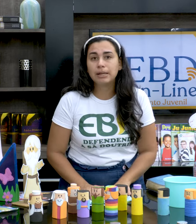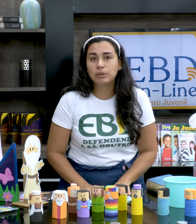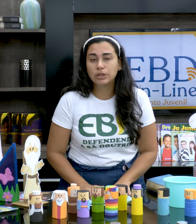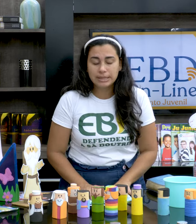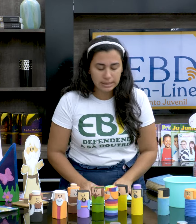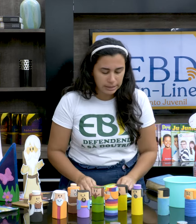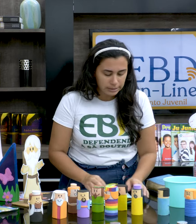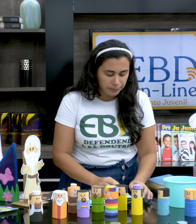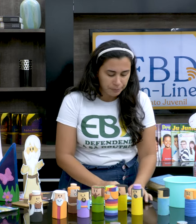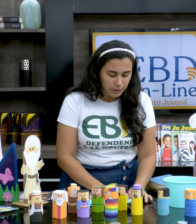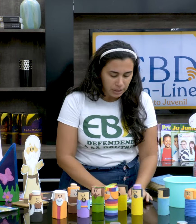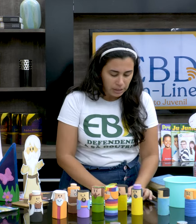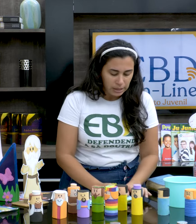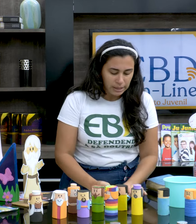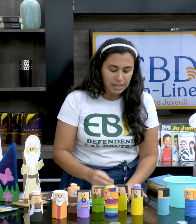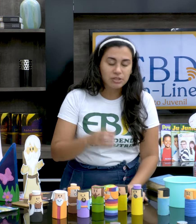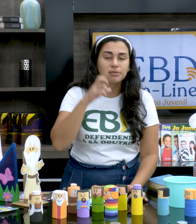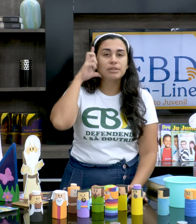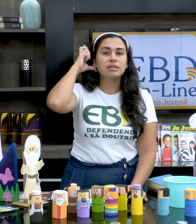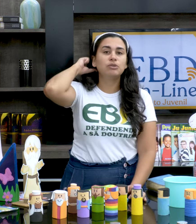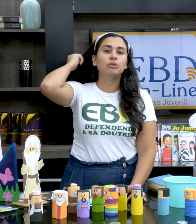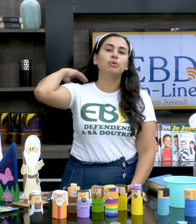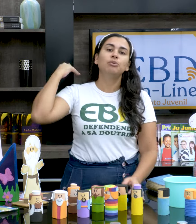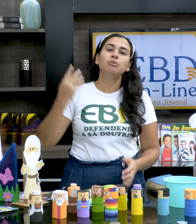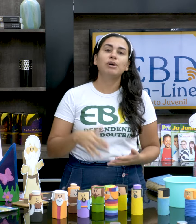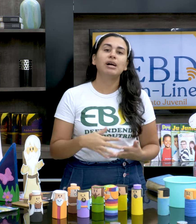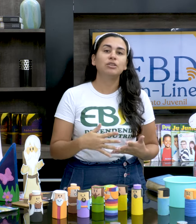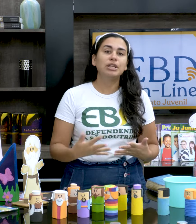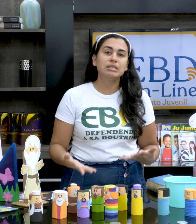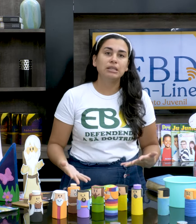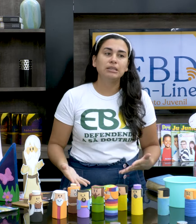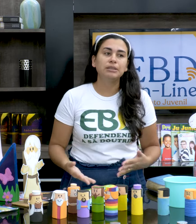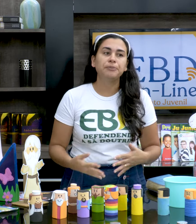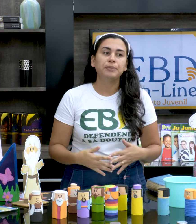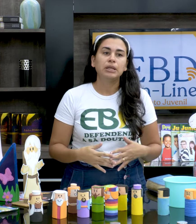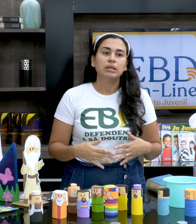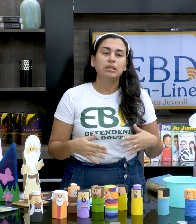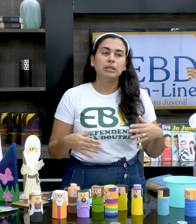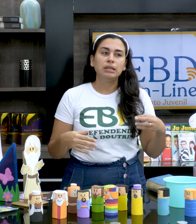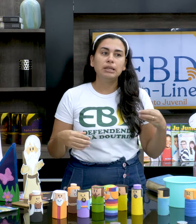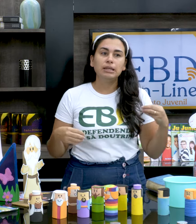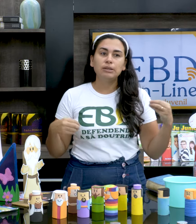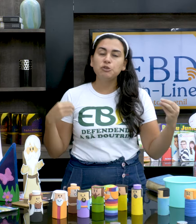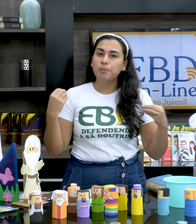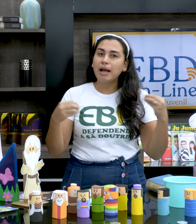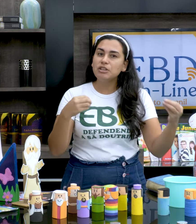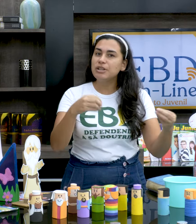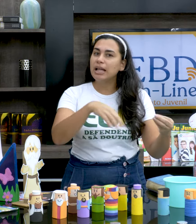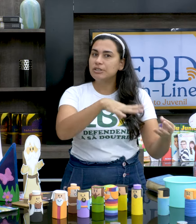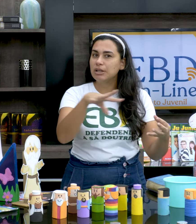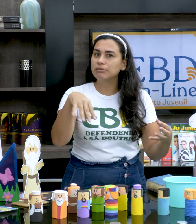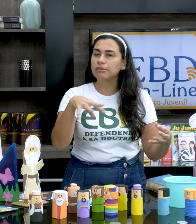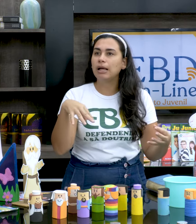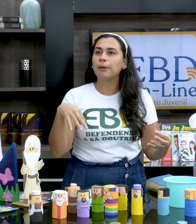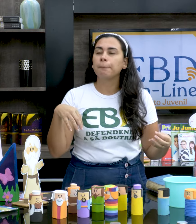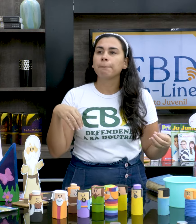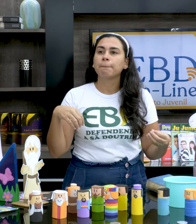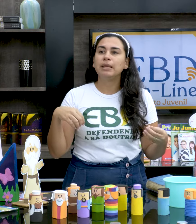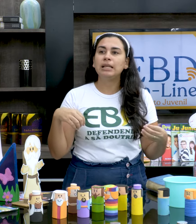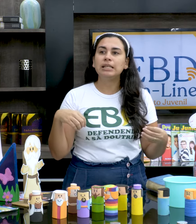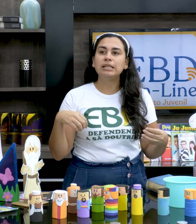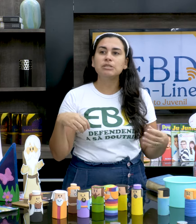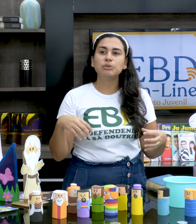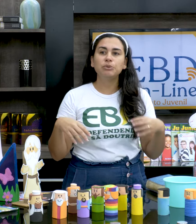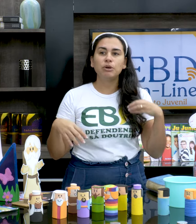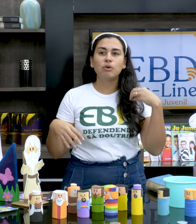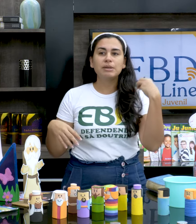também trabalho com adolescente, e a gente visitou uma adolescente, e os pais dela estavam lá.